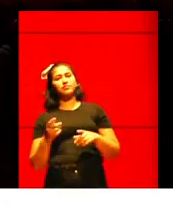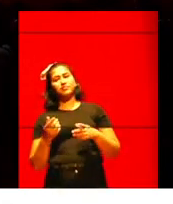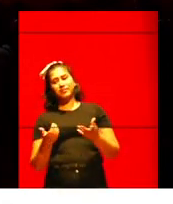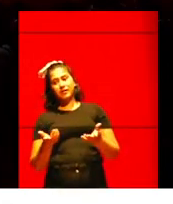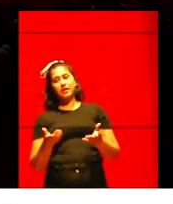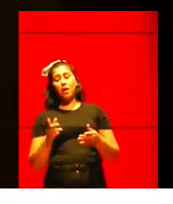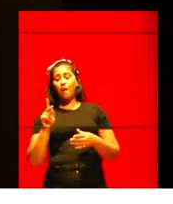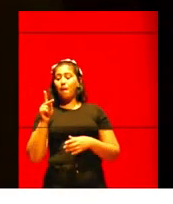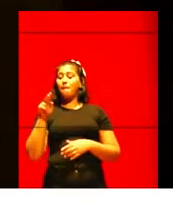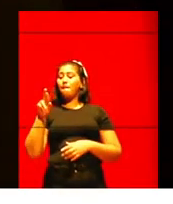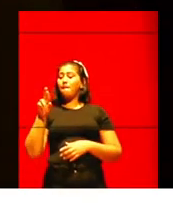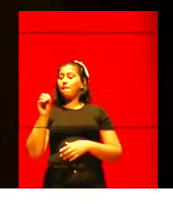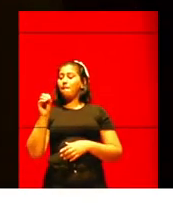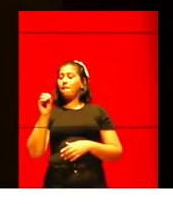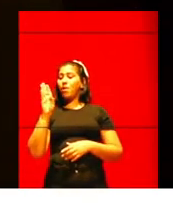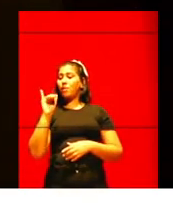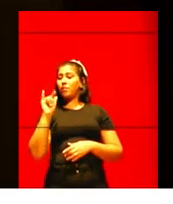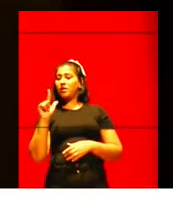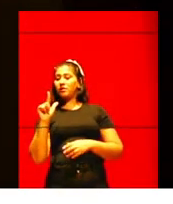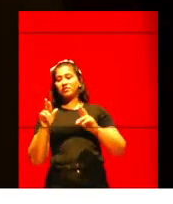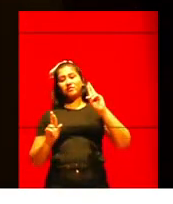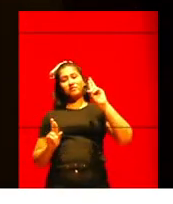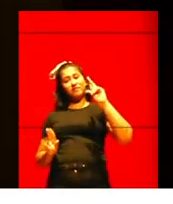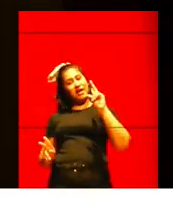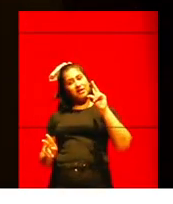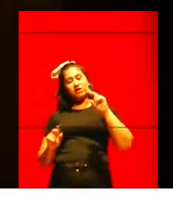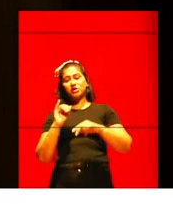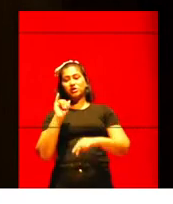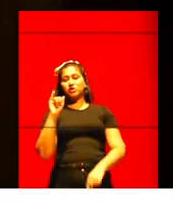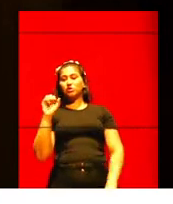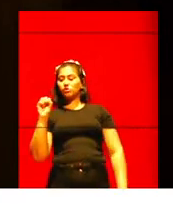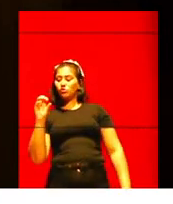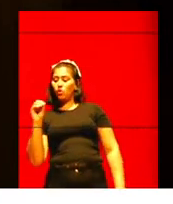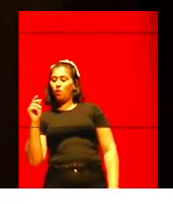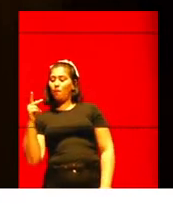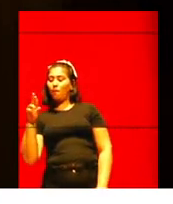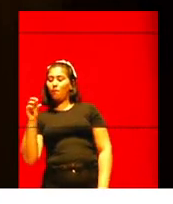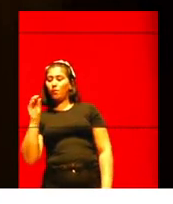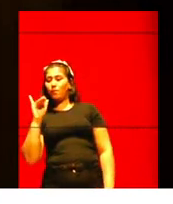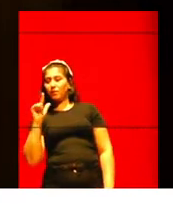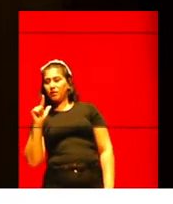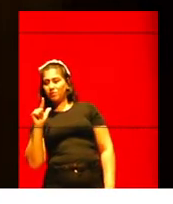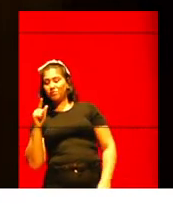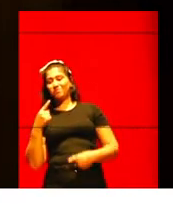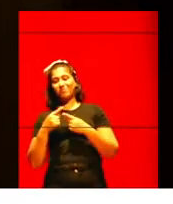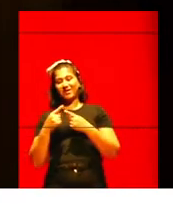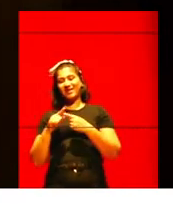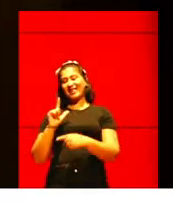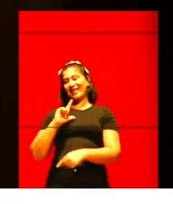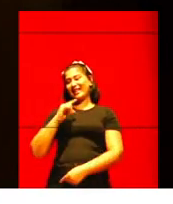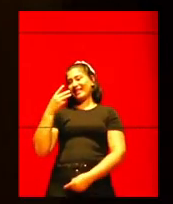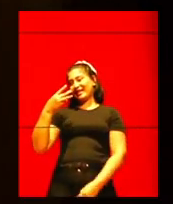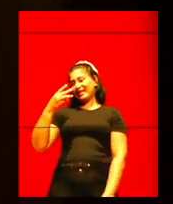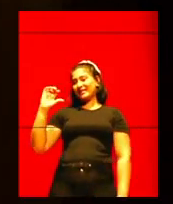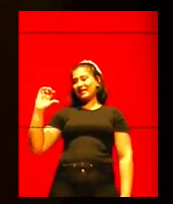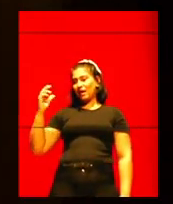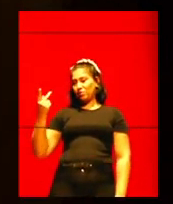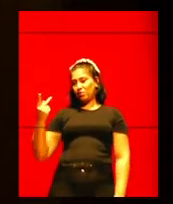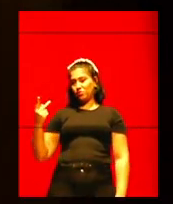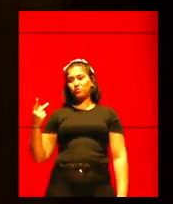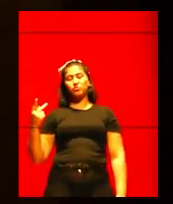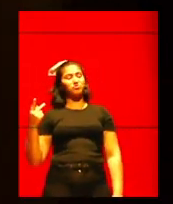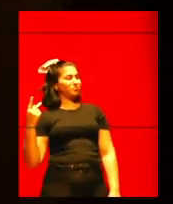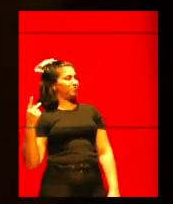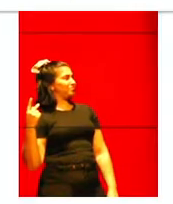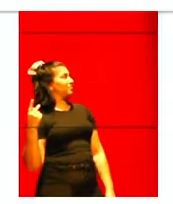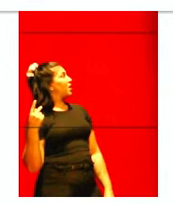o propil é diferente do isopropil, mas também tem quantos carbonos? Três, tá? Aí a gente tem o